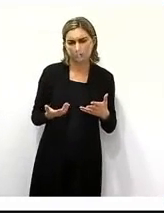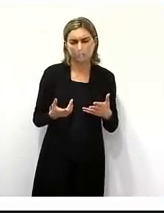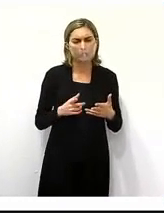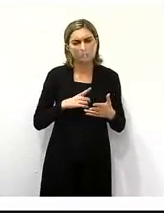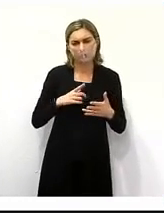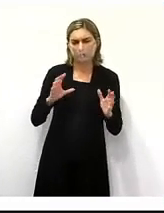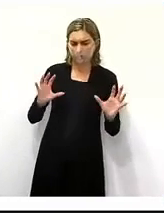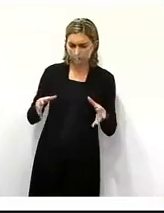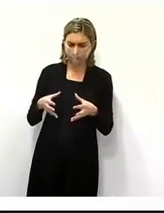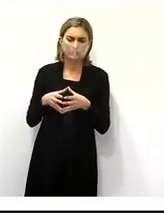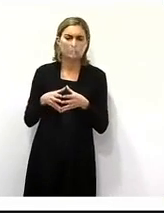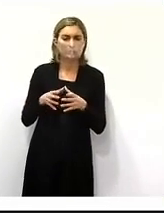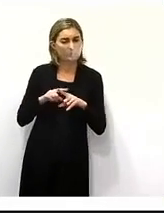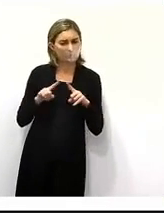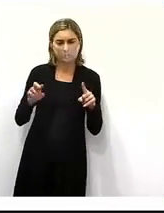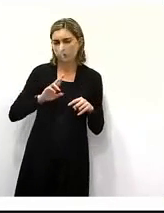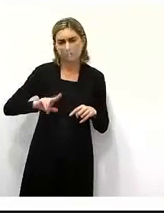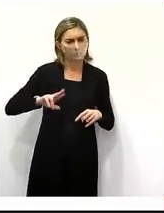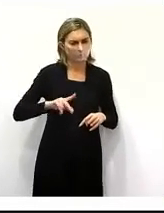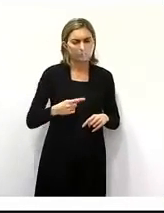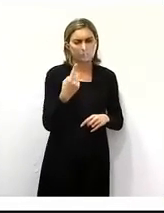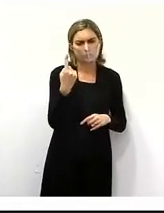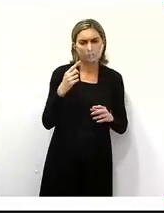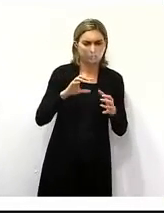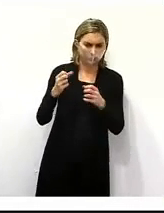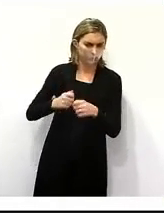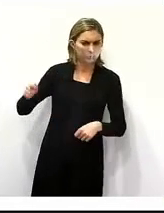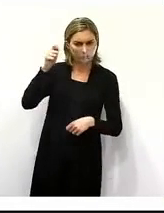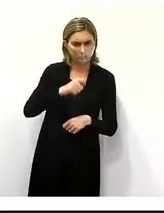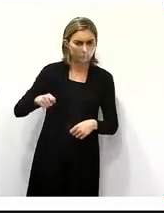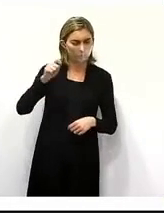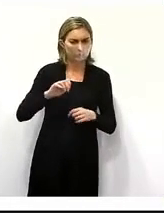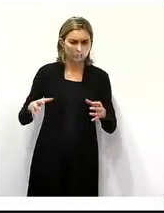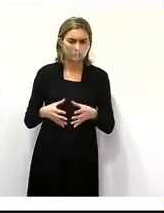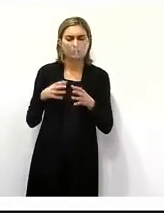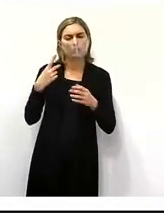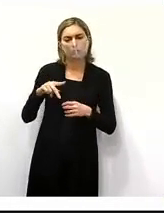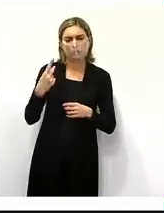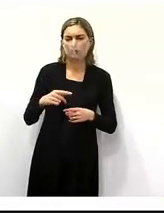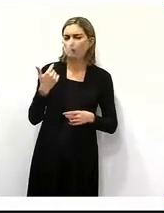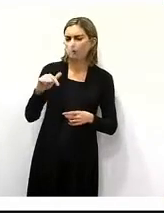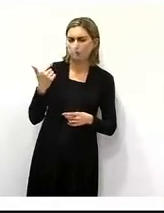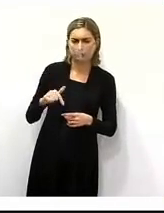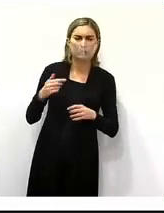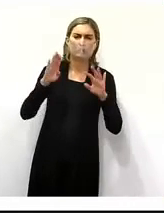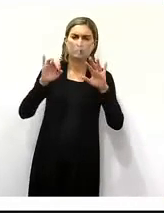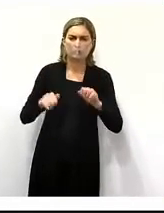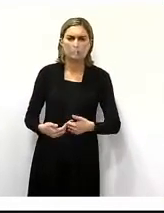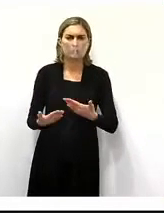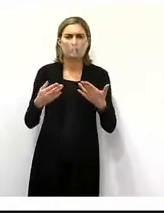uma agregação, mas não de uma associação. Nela não existe bem